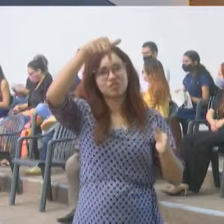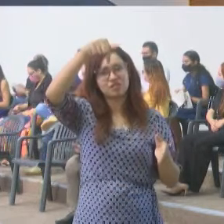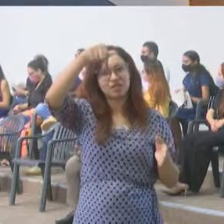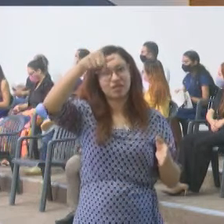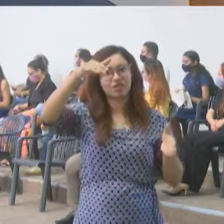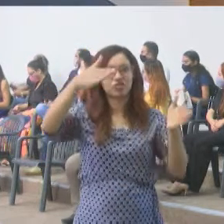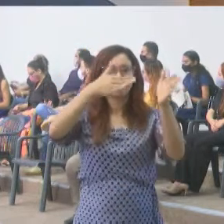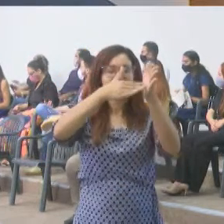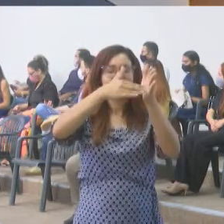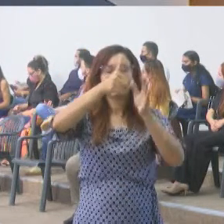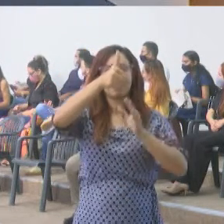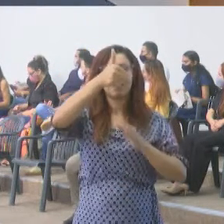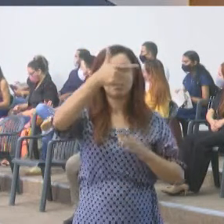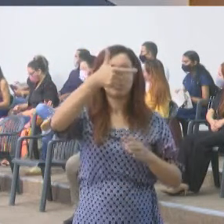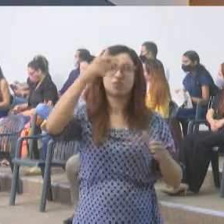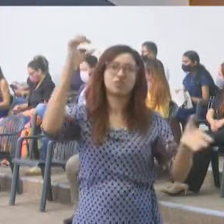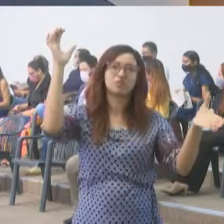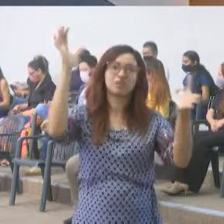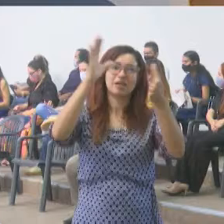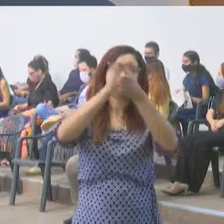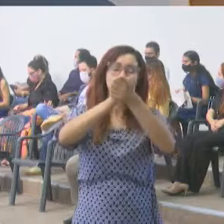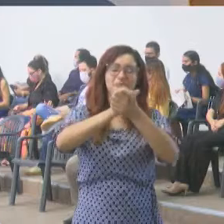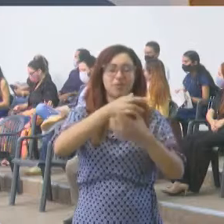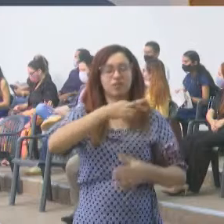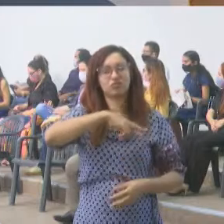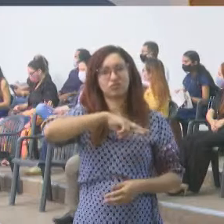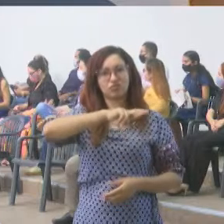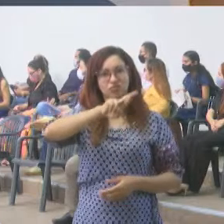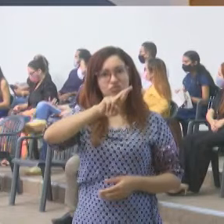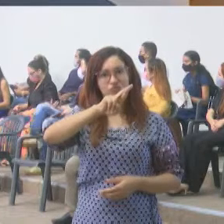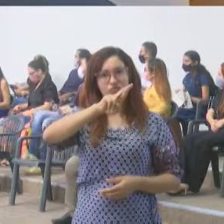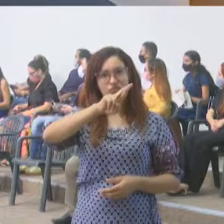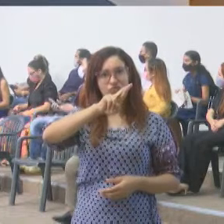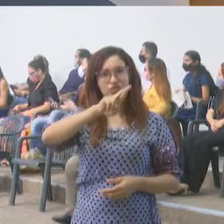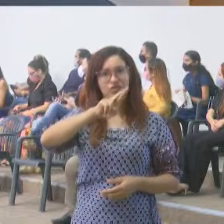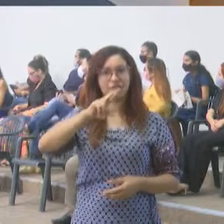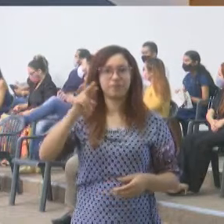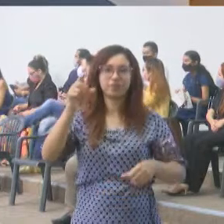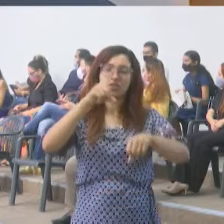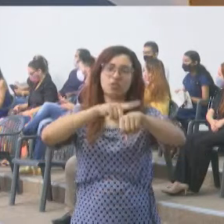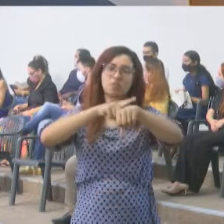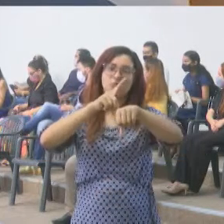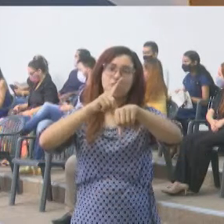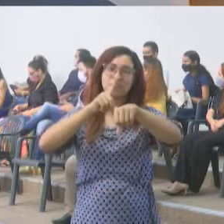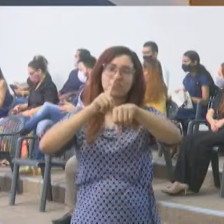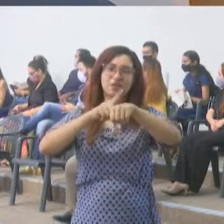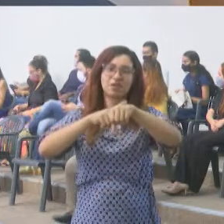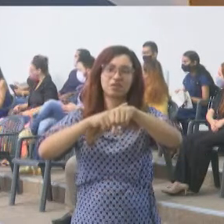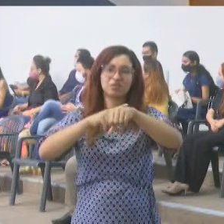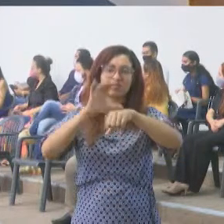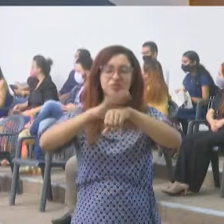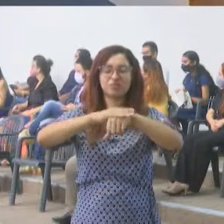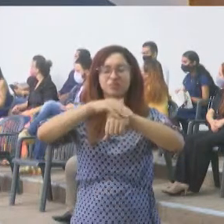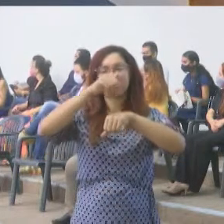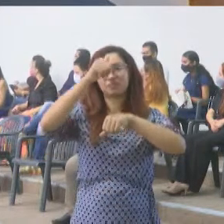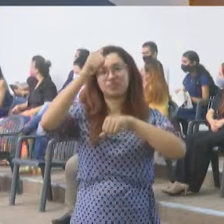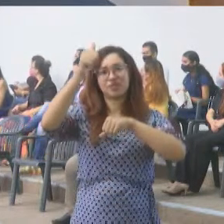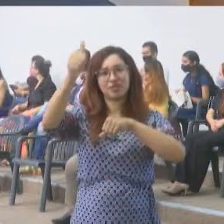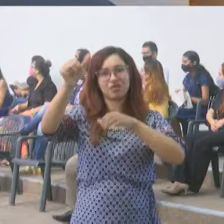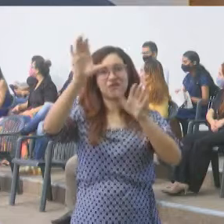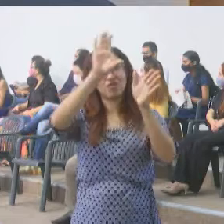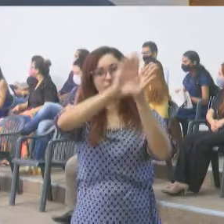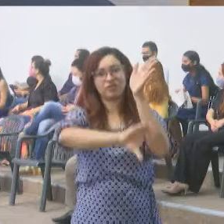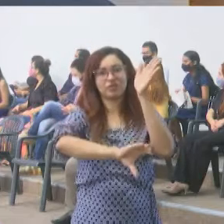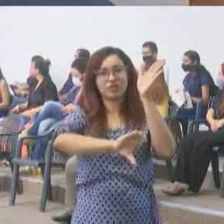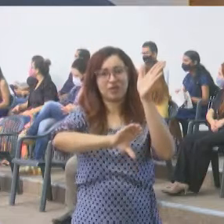o casamento de Ruth, talvez o ápice desse livro, o momento mais esperado, nós vamos ver agora nesse capítulo. E por